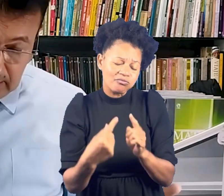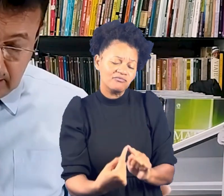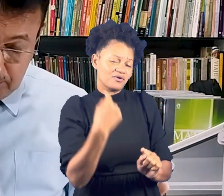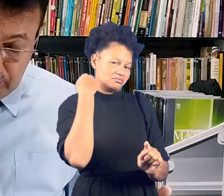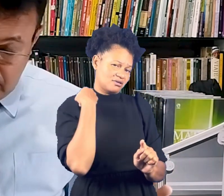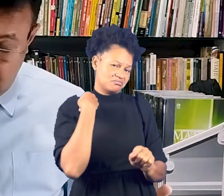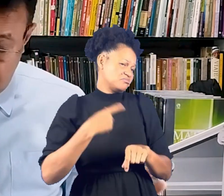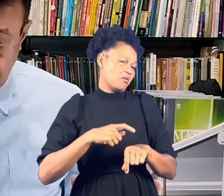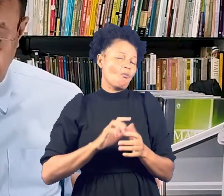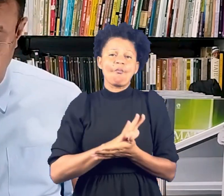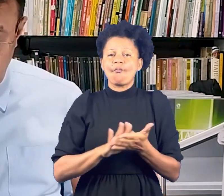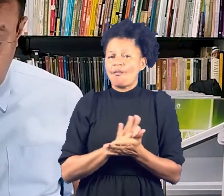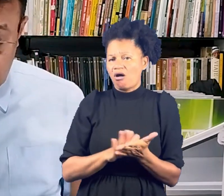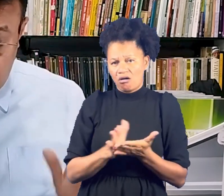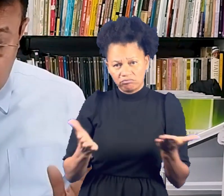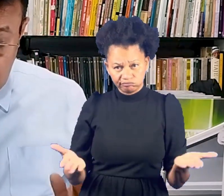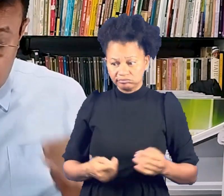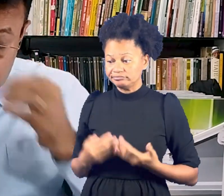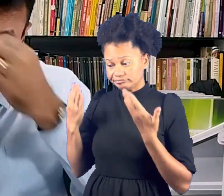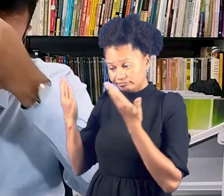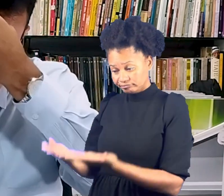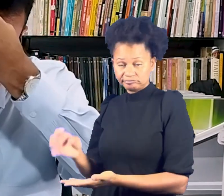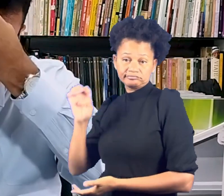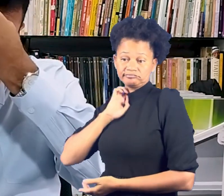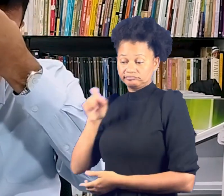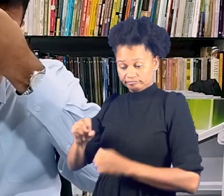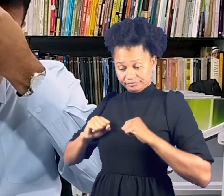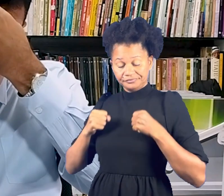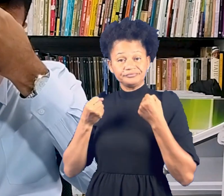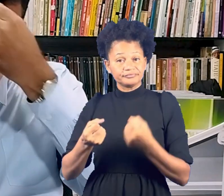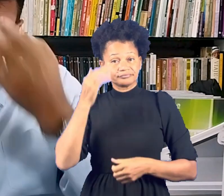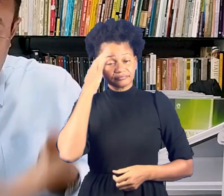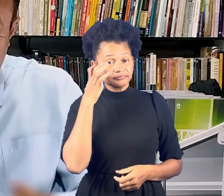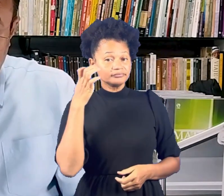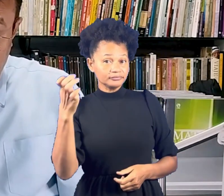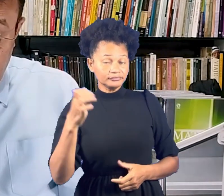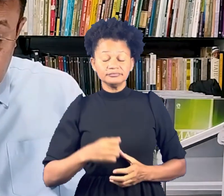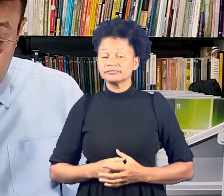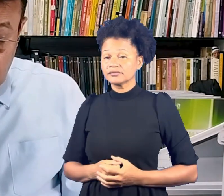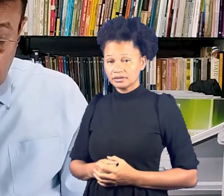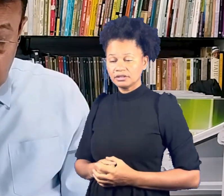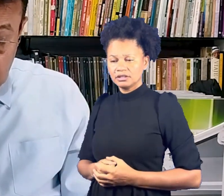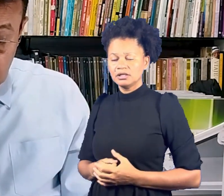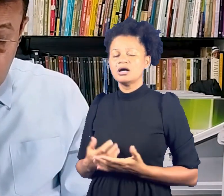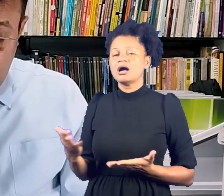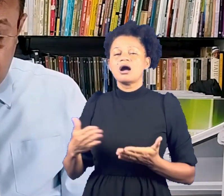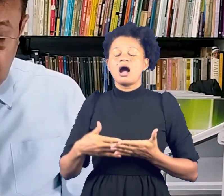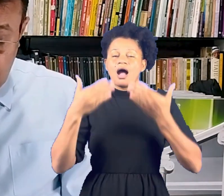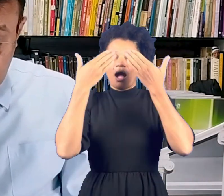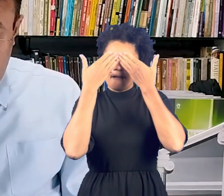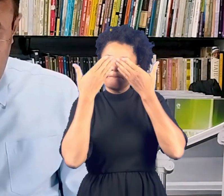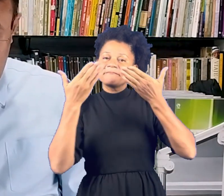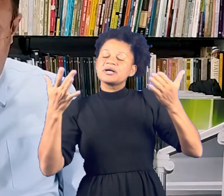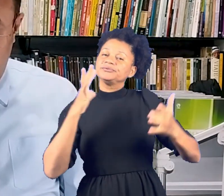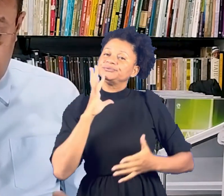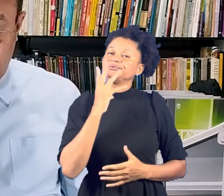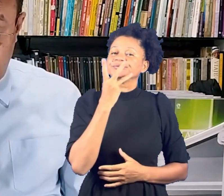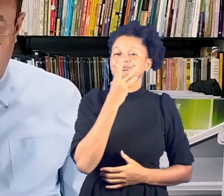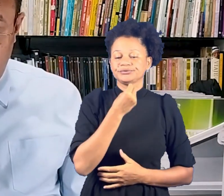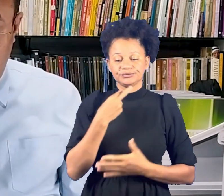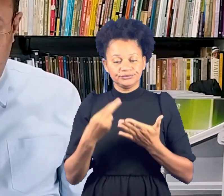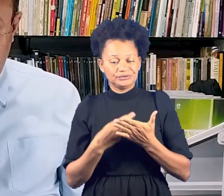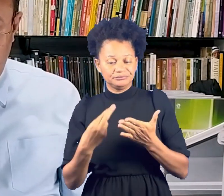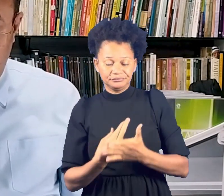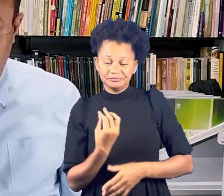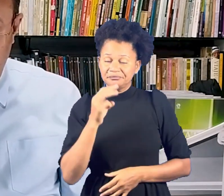passado, nem em tempo nenhum. Então, Estevão, um defensor da fé. Aqui no Ampliando o Conhecimento